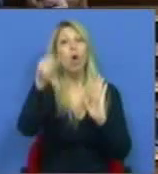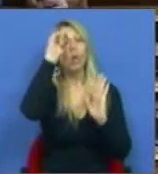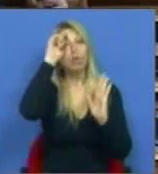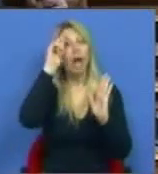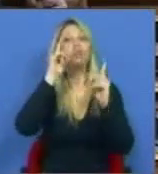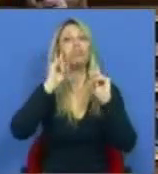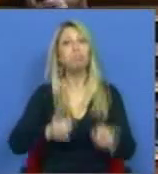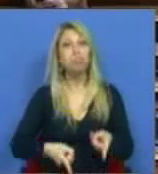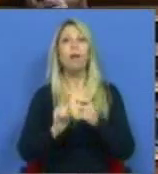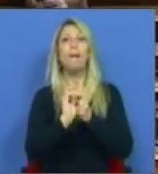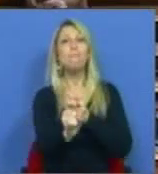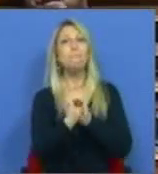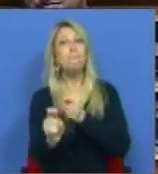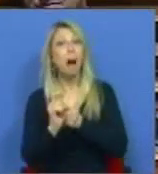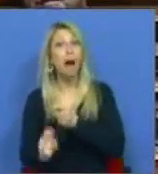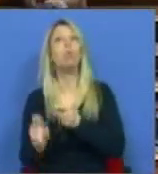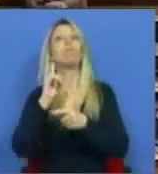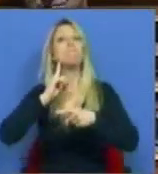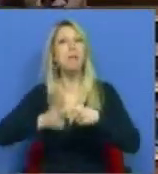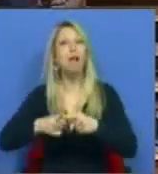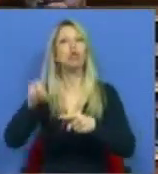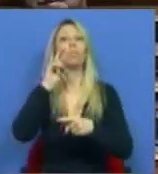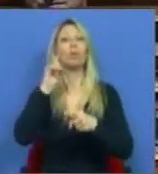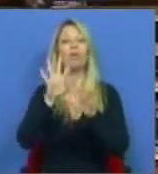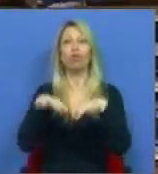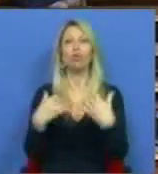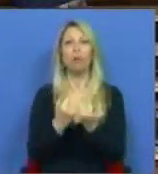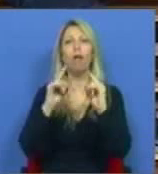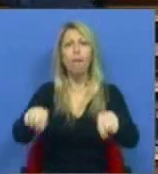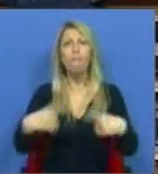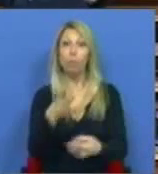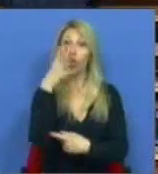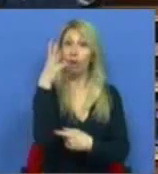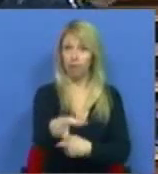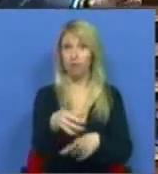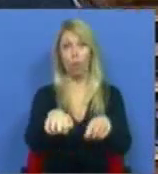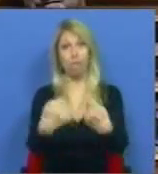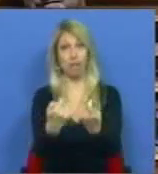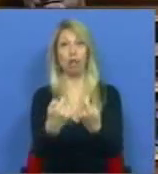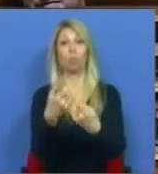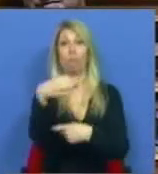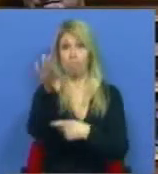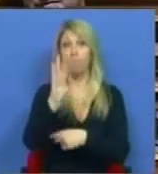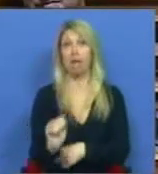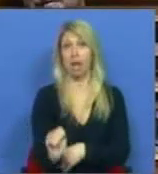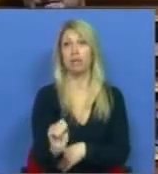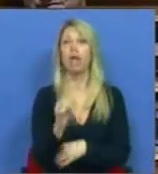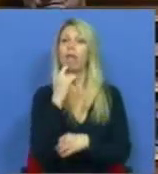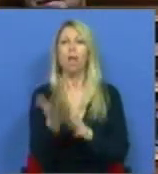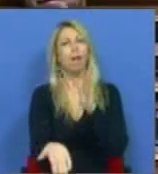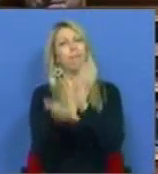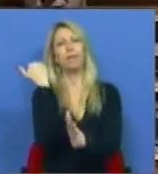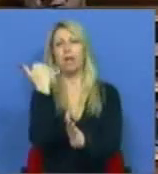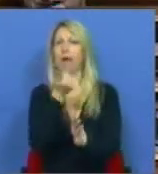a ser pagos e com proteção social, mas depois deu instruções ao Partido Socialista para retirar essa medida